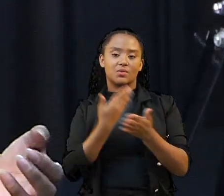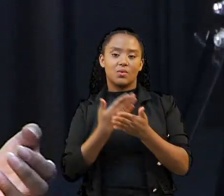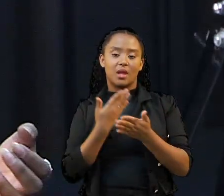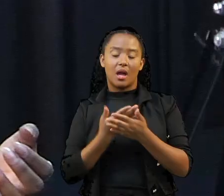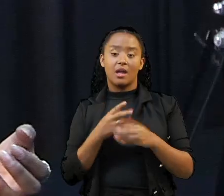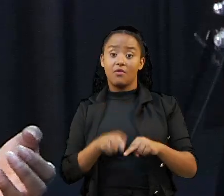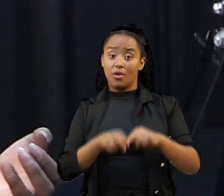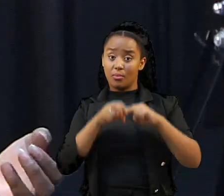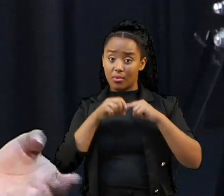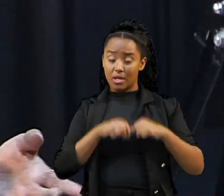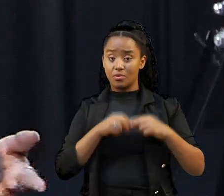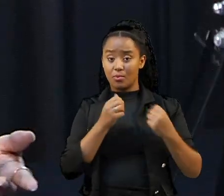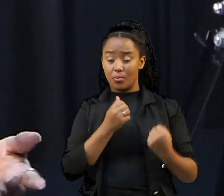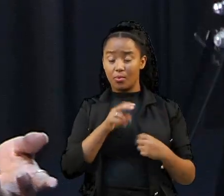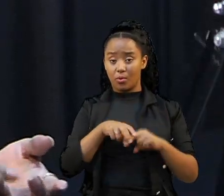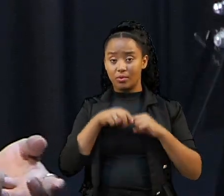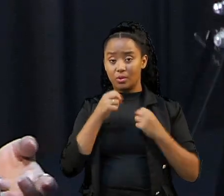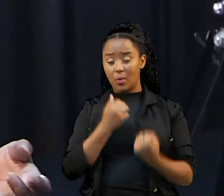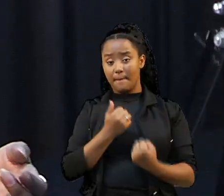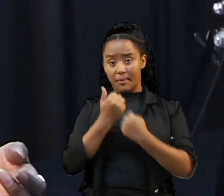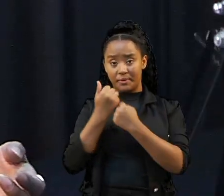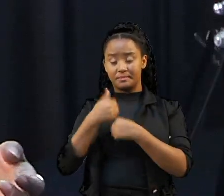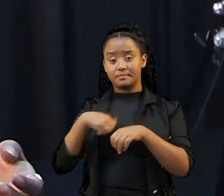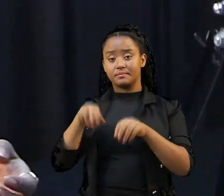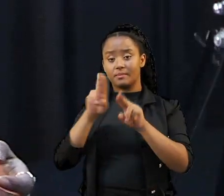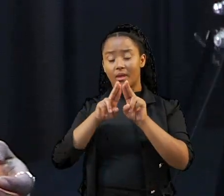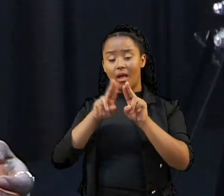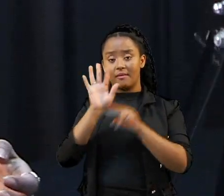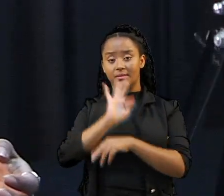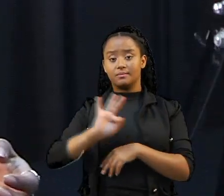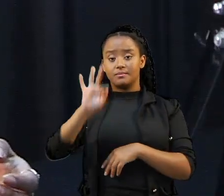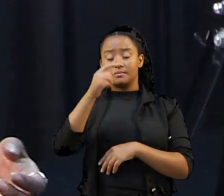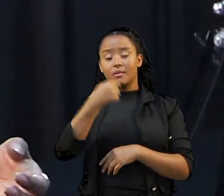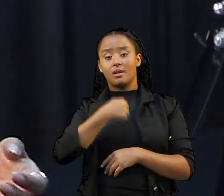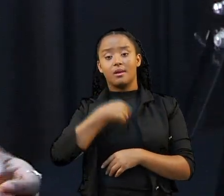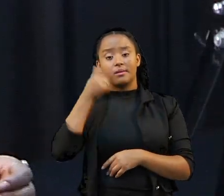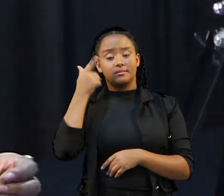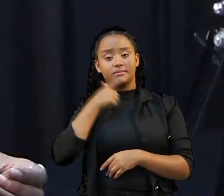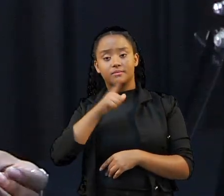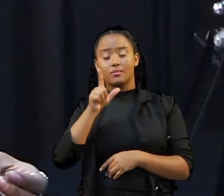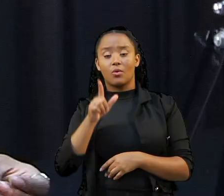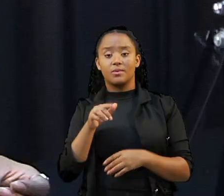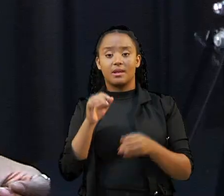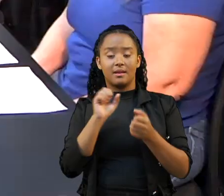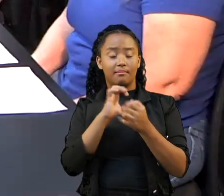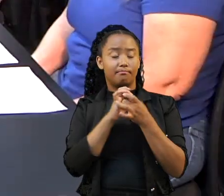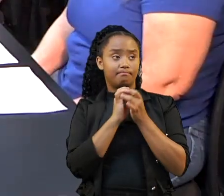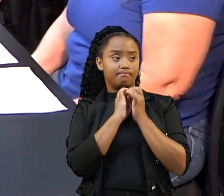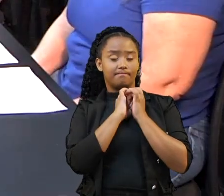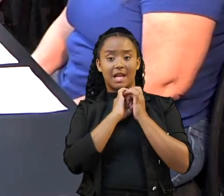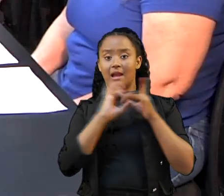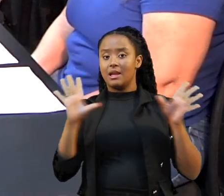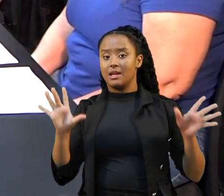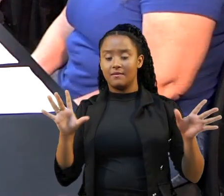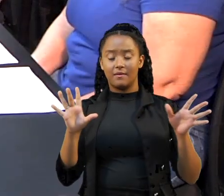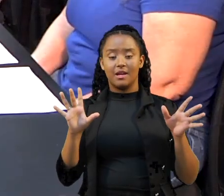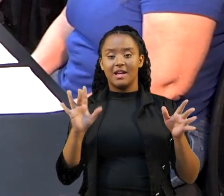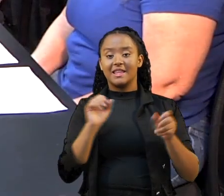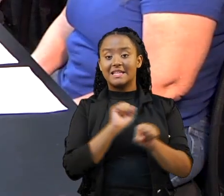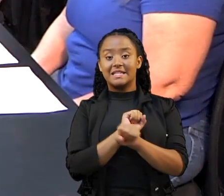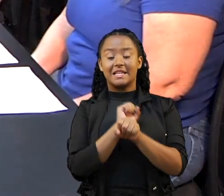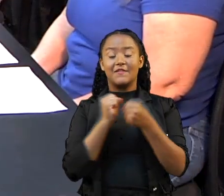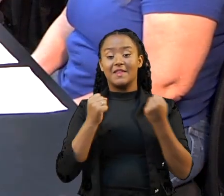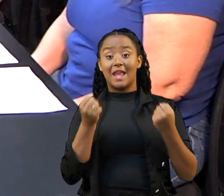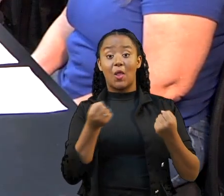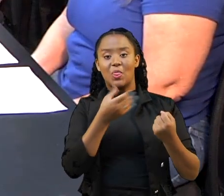partir disso que eu consegui me libertar, né, dessa escravidão moderna, que a gente pode chamar de escala 6x1. E esses outros trabalhos. E